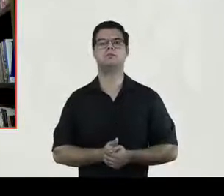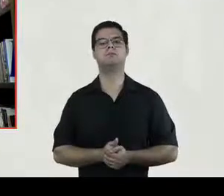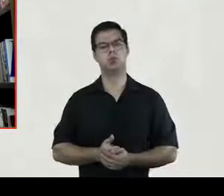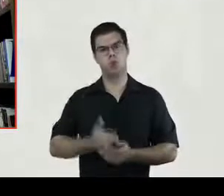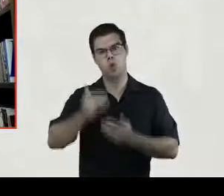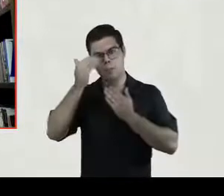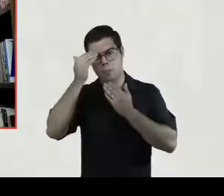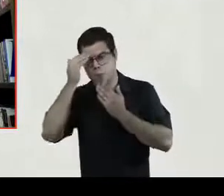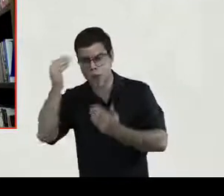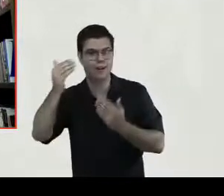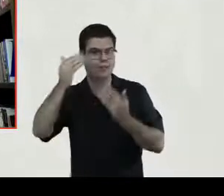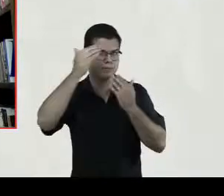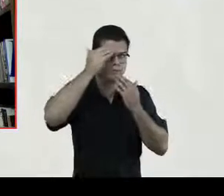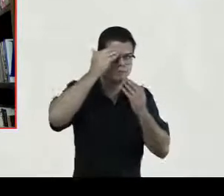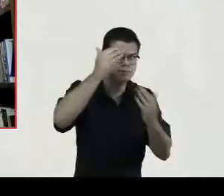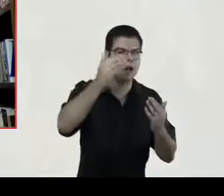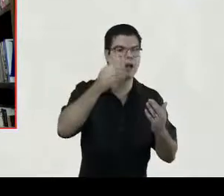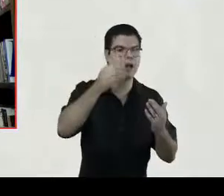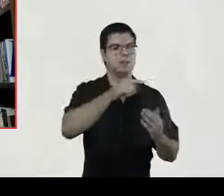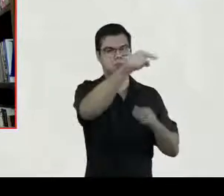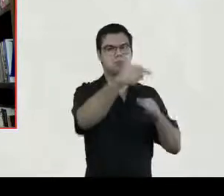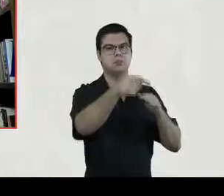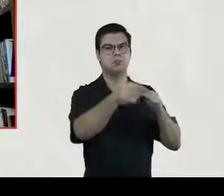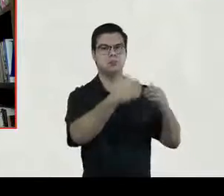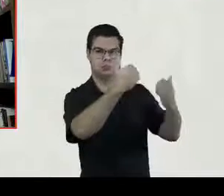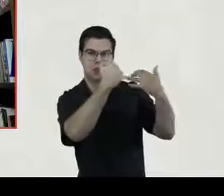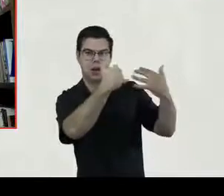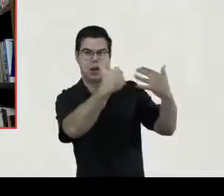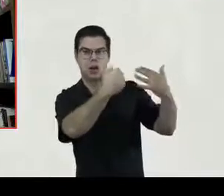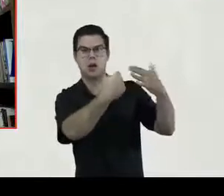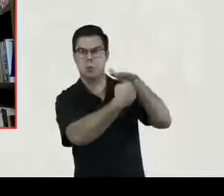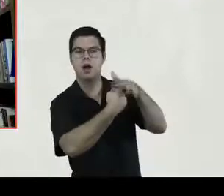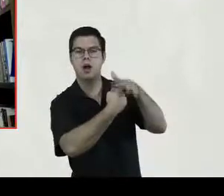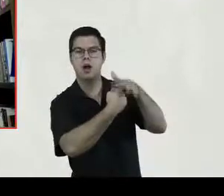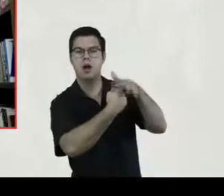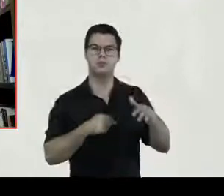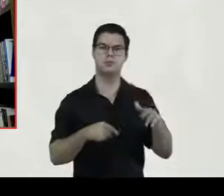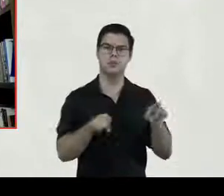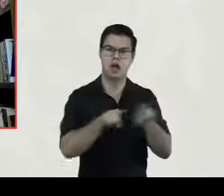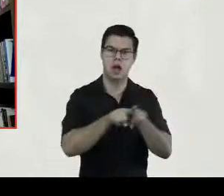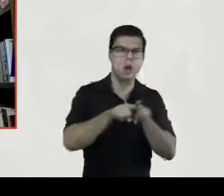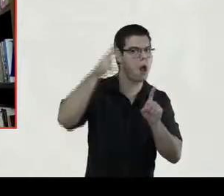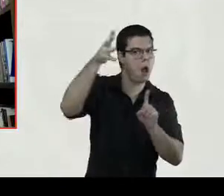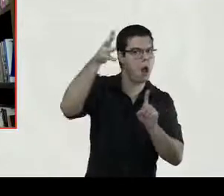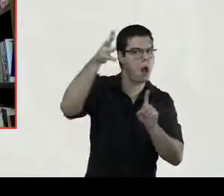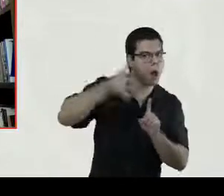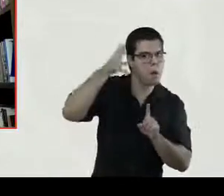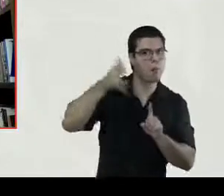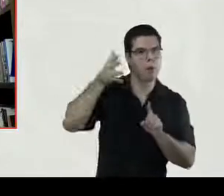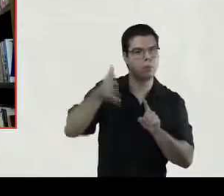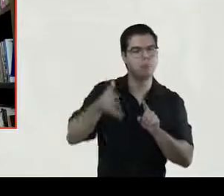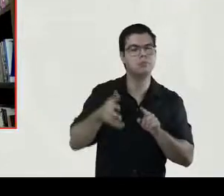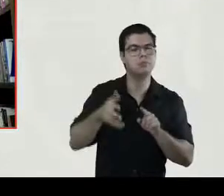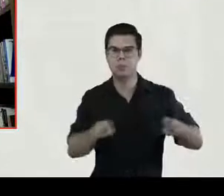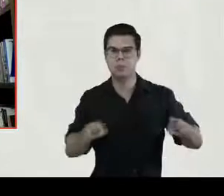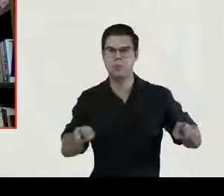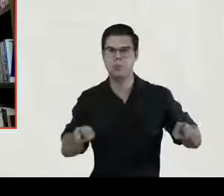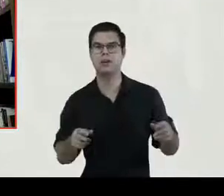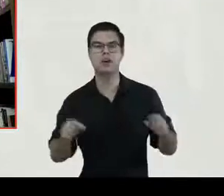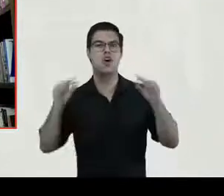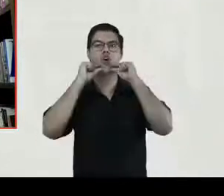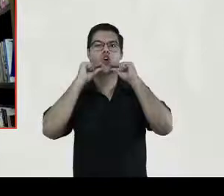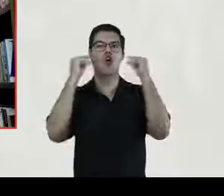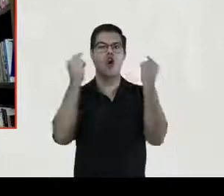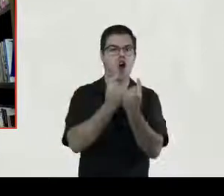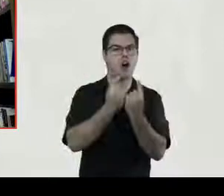Muito obrigada a todos, muito obrigada aos nossos convidados por mais uma mesa dentro da programação do segundo dia do colóquio